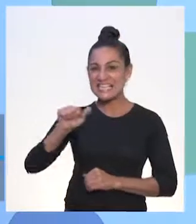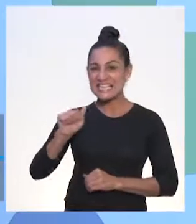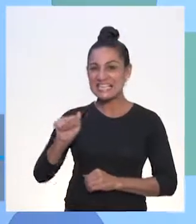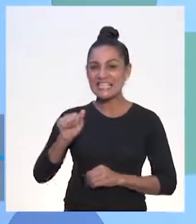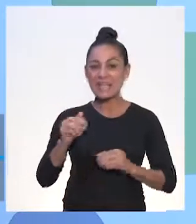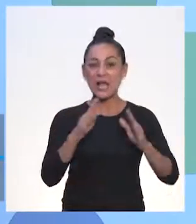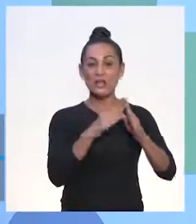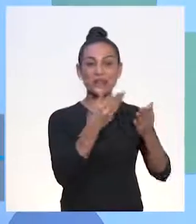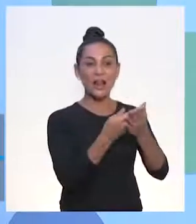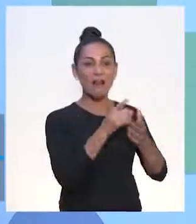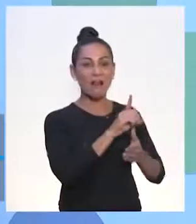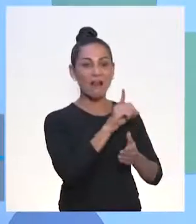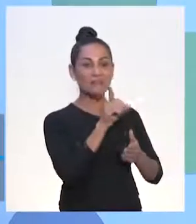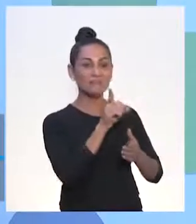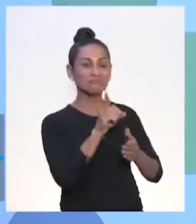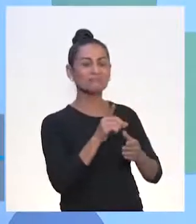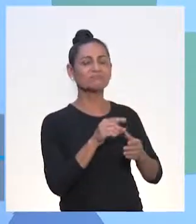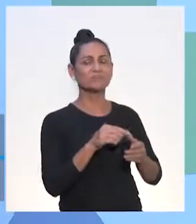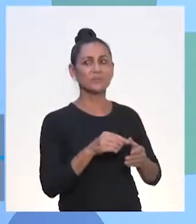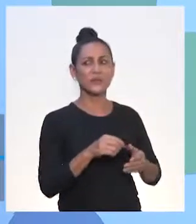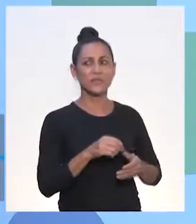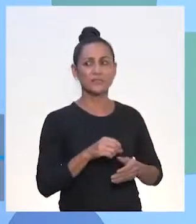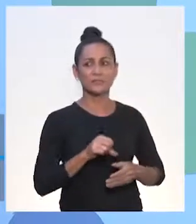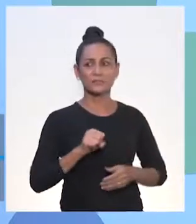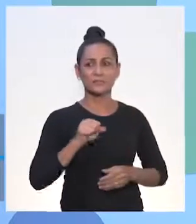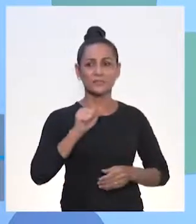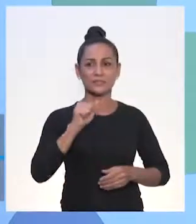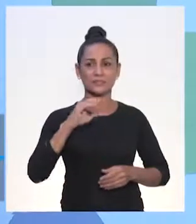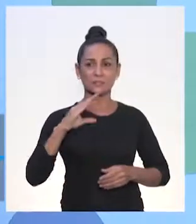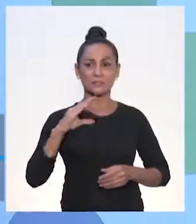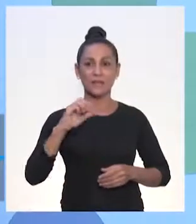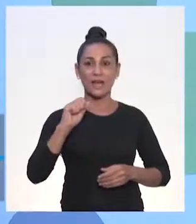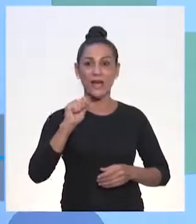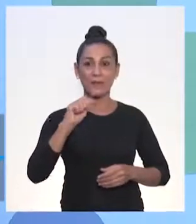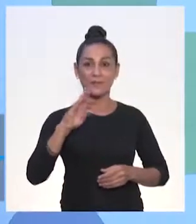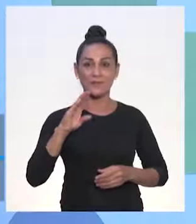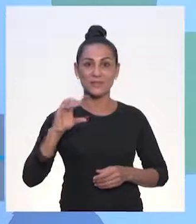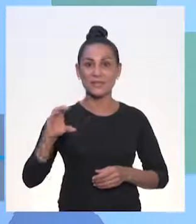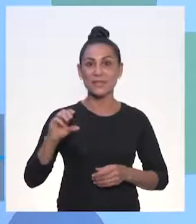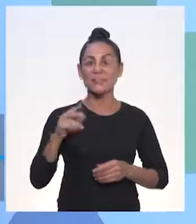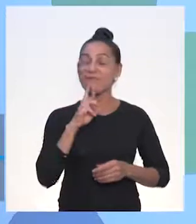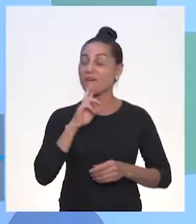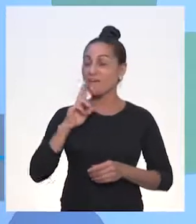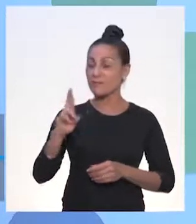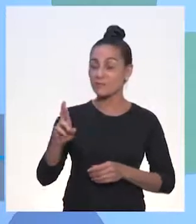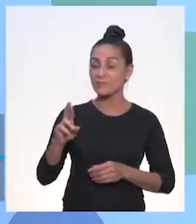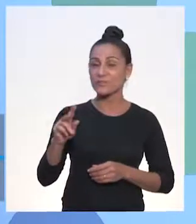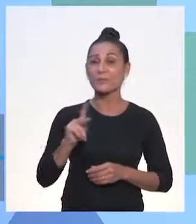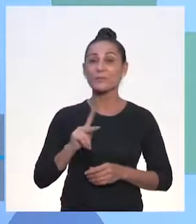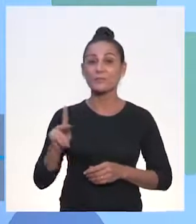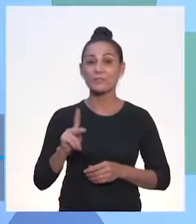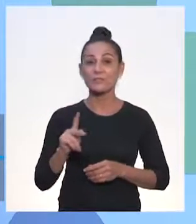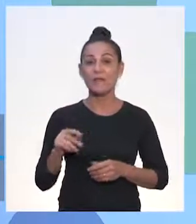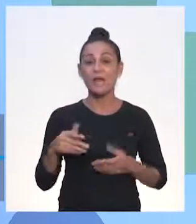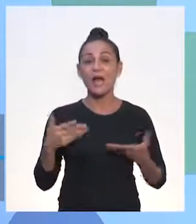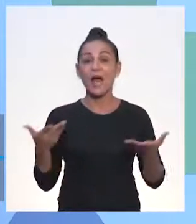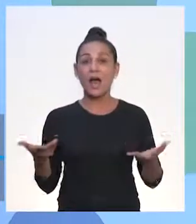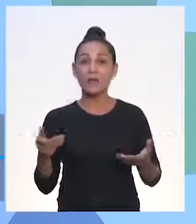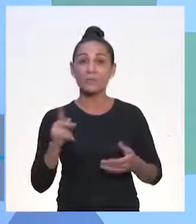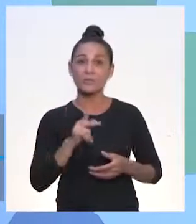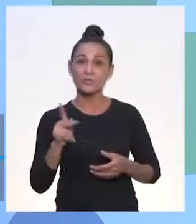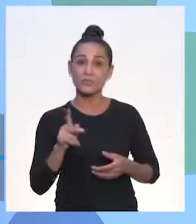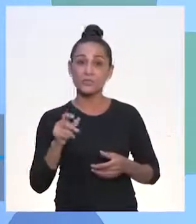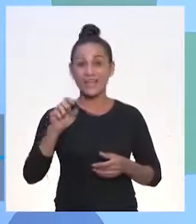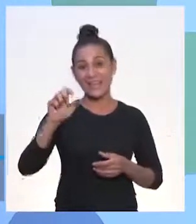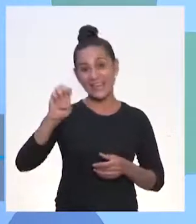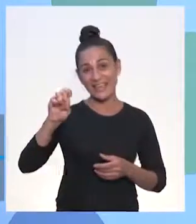Cinira, lá em São Bernardo do Campo, banana 1 e abacaxi 2. Deixa eu aproveitar e responder para a Elisa. A professora Alessandra não está mais aqui com a gente,